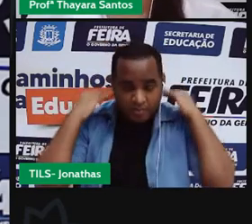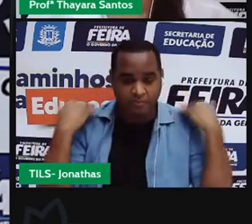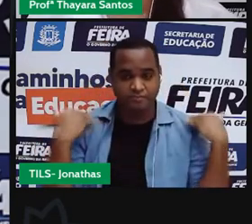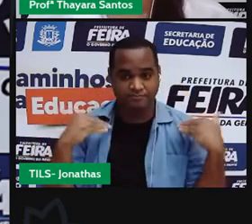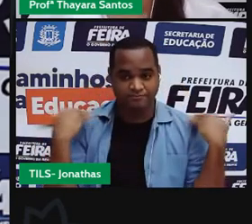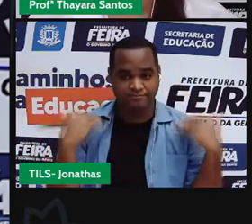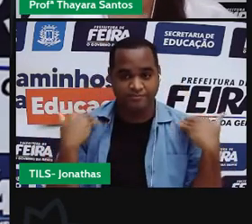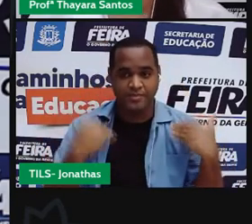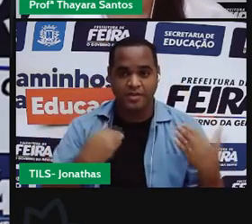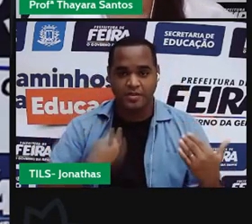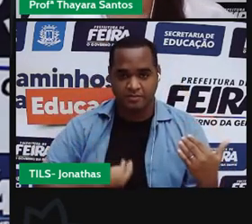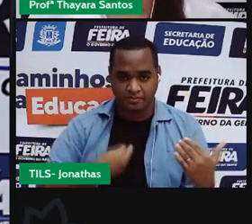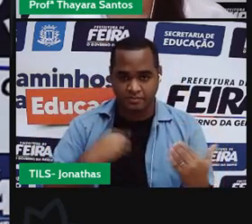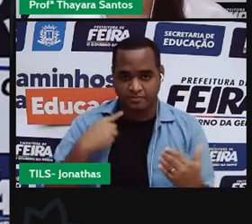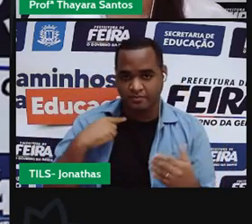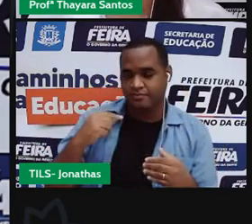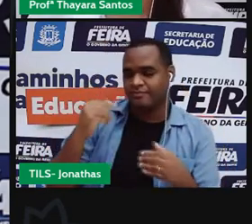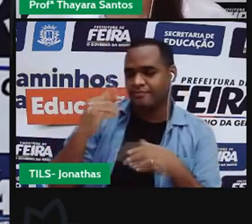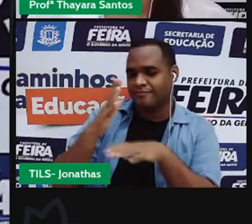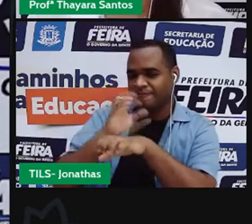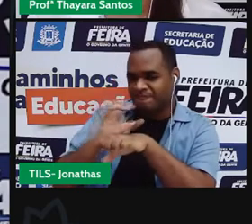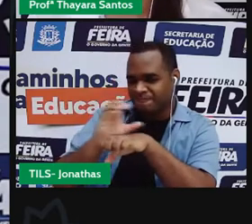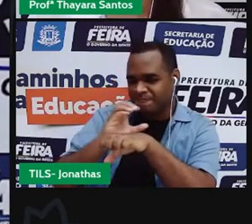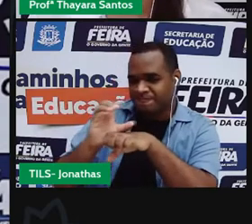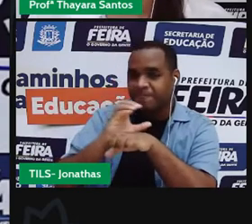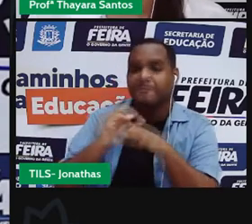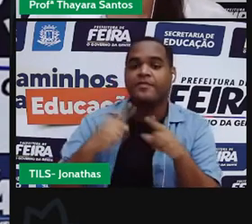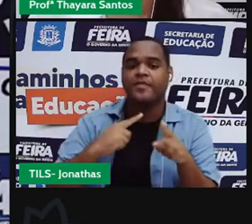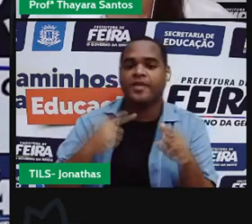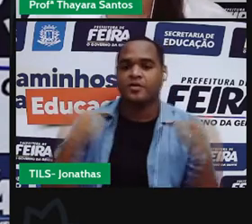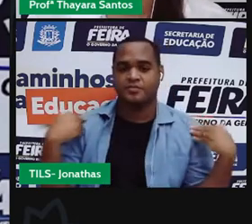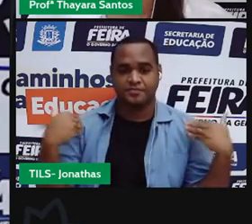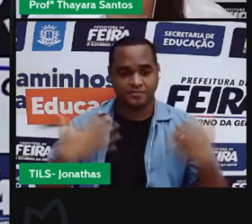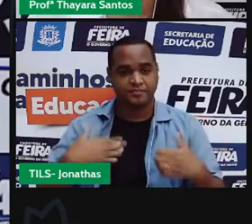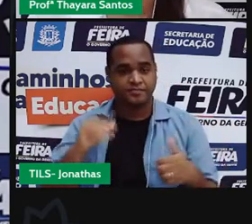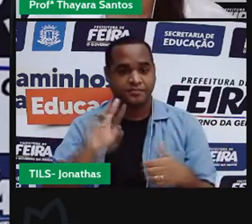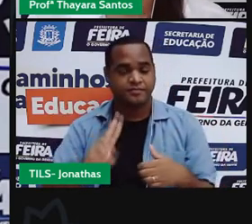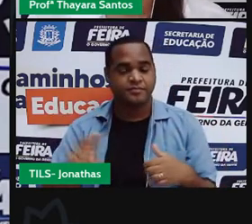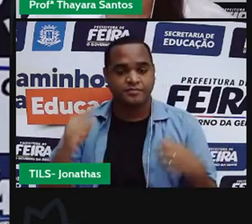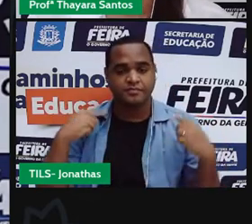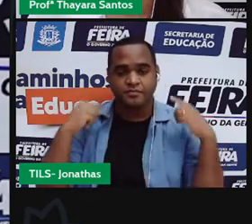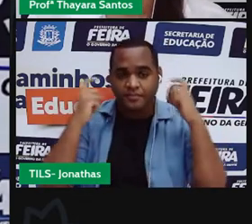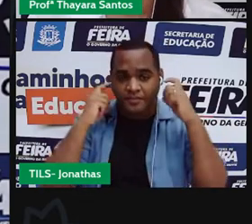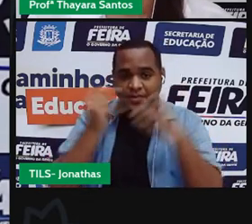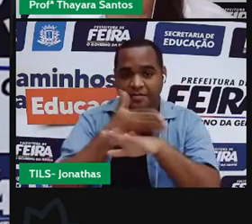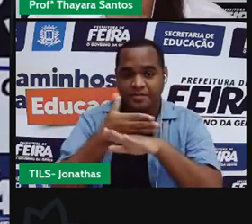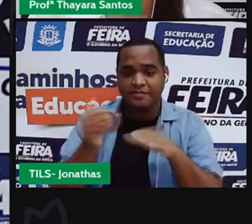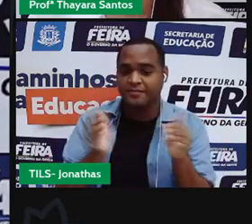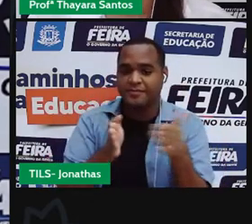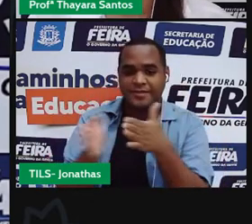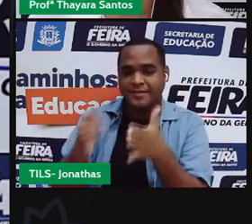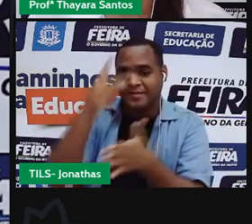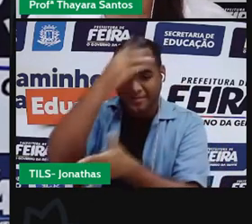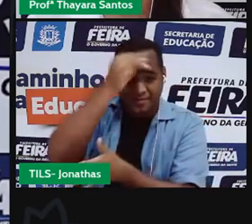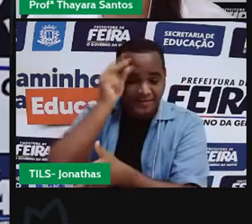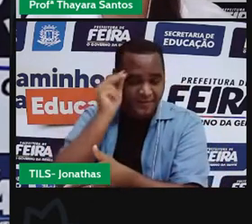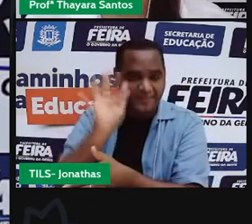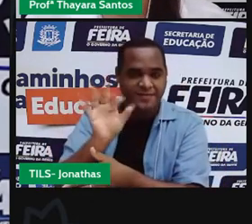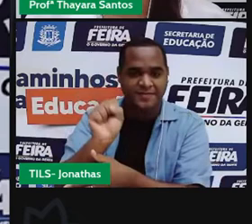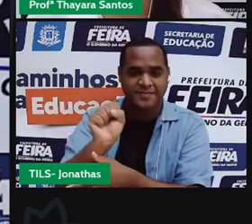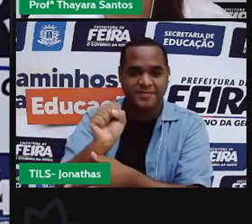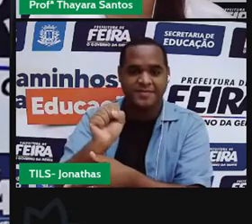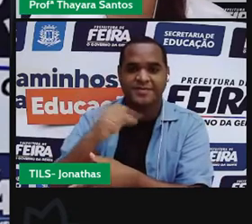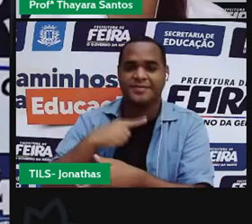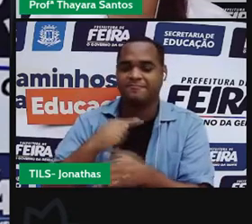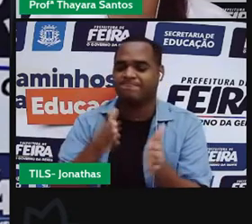dos ombros, castanho escuro. Estou usando um jaleco branco, fones brancos e atrás de mim tem o logo da Prefeitura de Feira e do Projeto